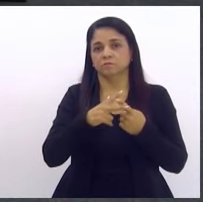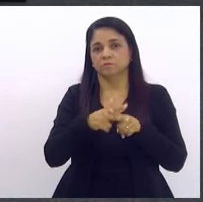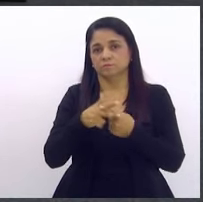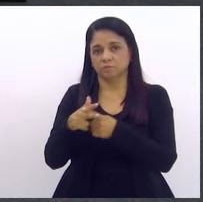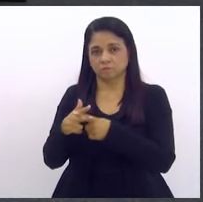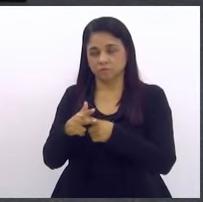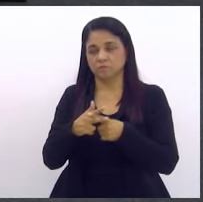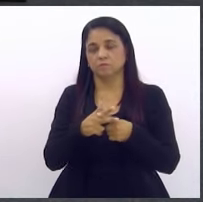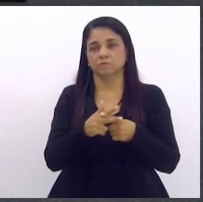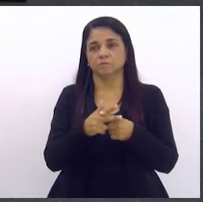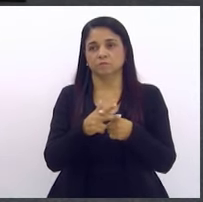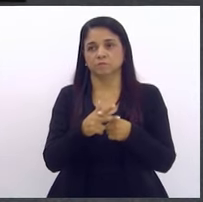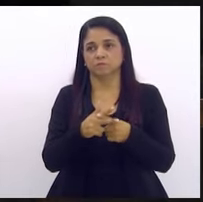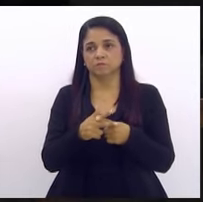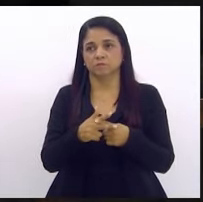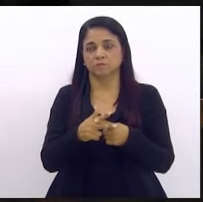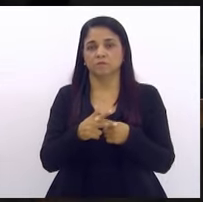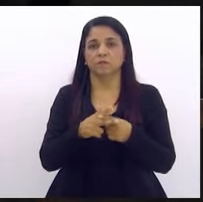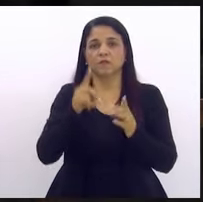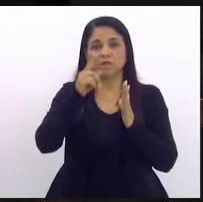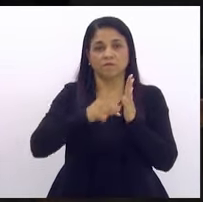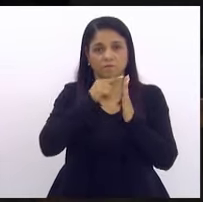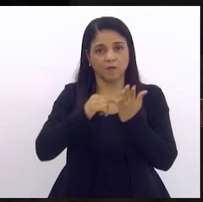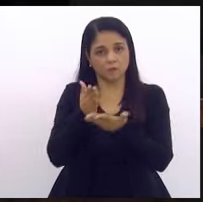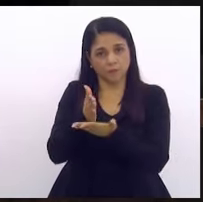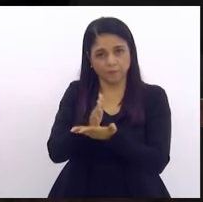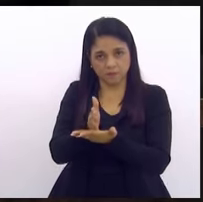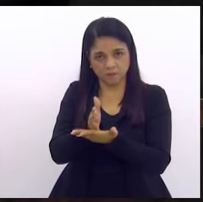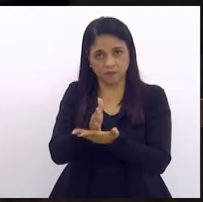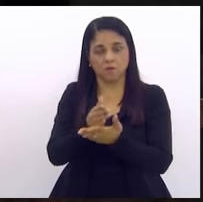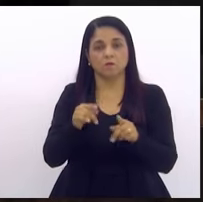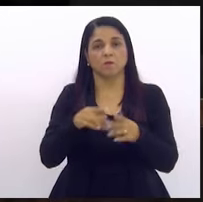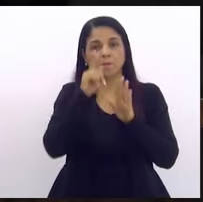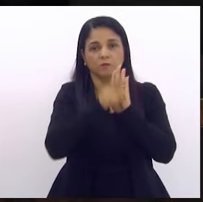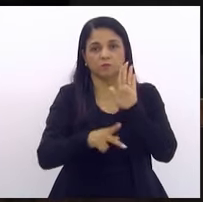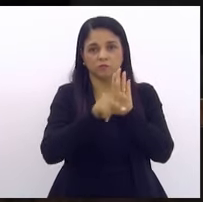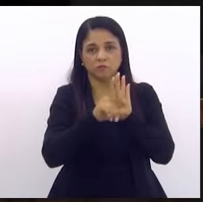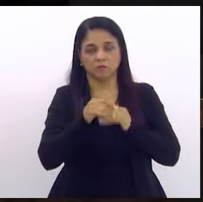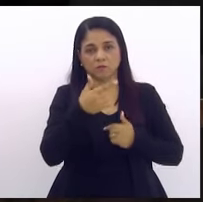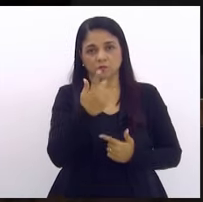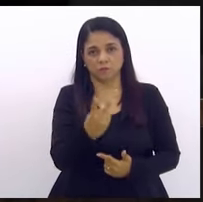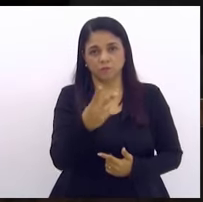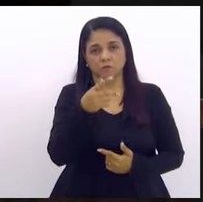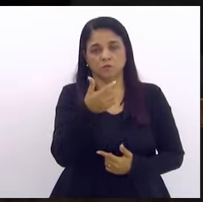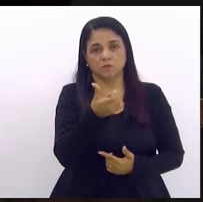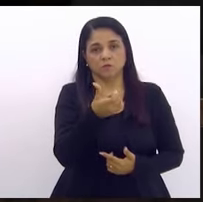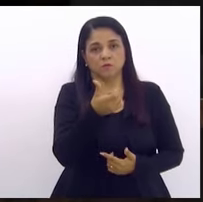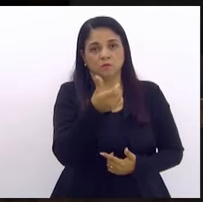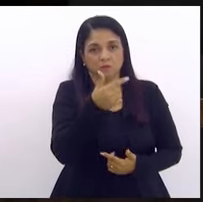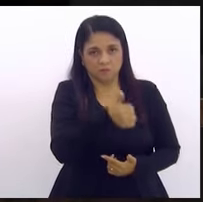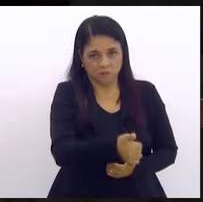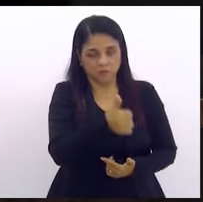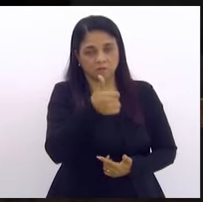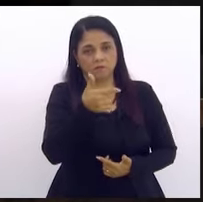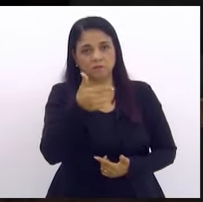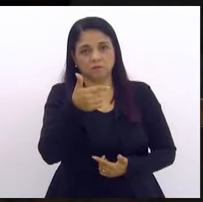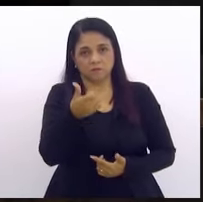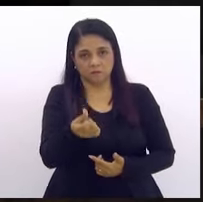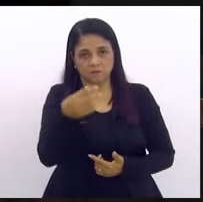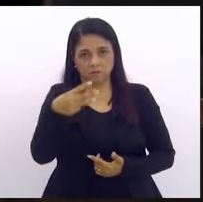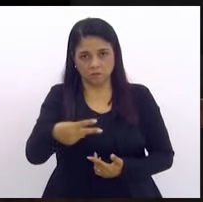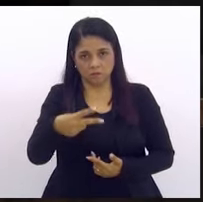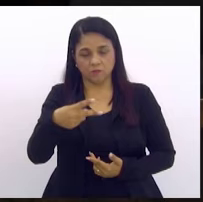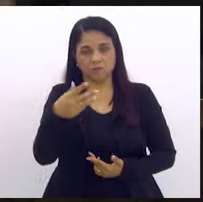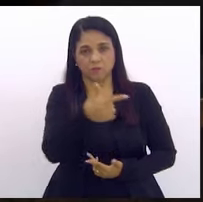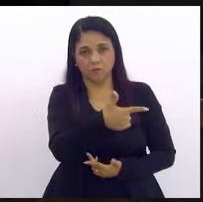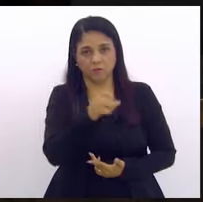manutenção, presidente. Veto parcial oposto ao projeto de lei número 2192-A de 2013, de autoria do